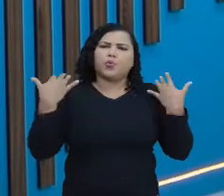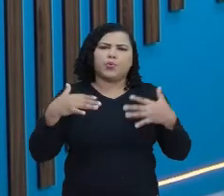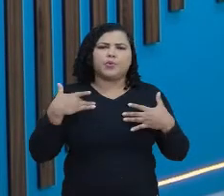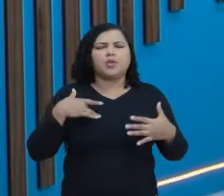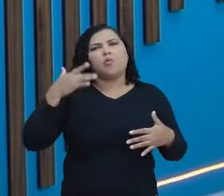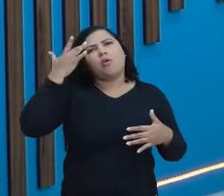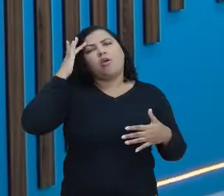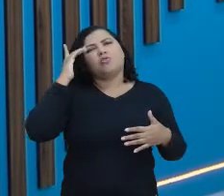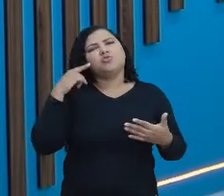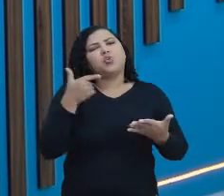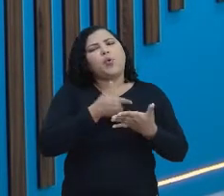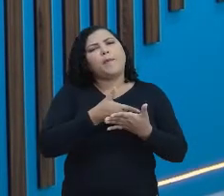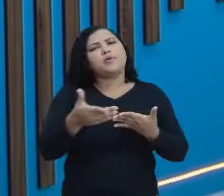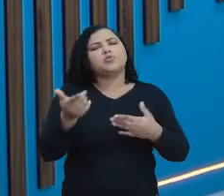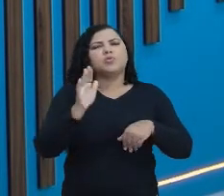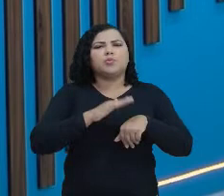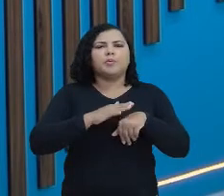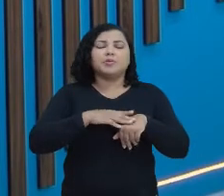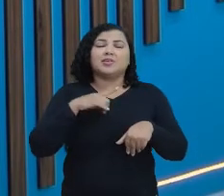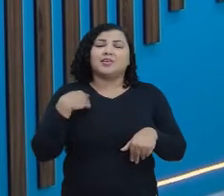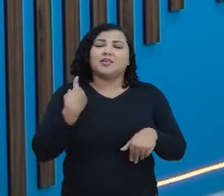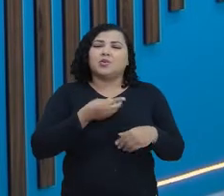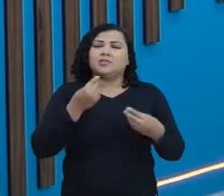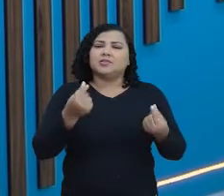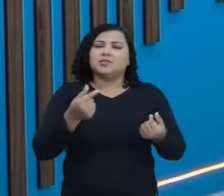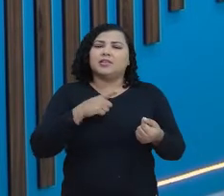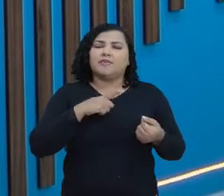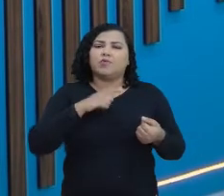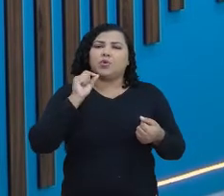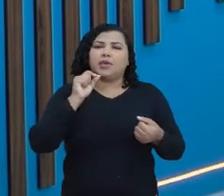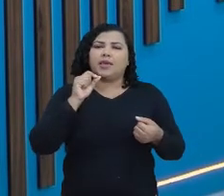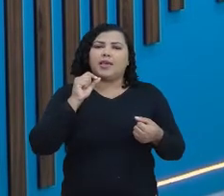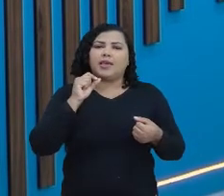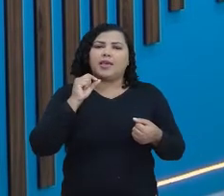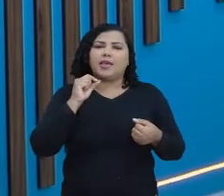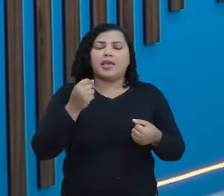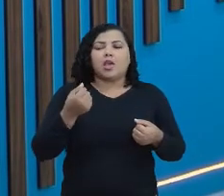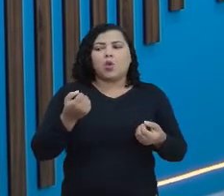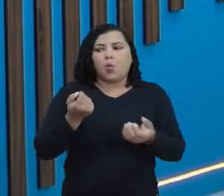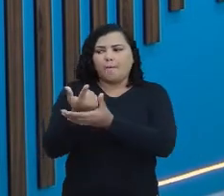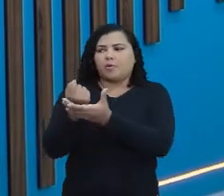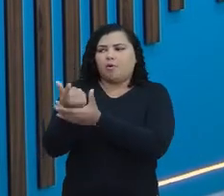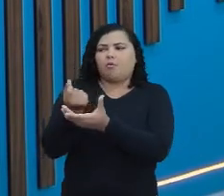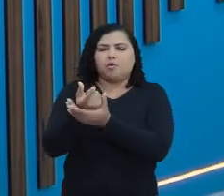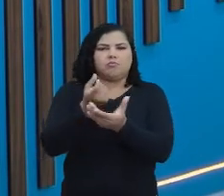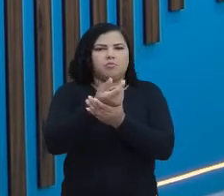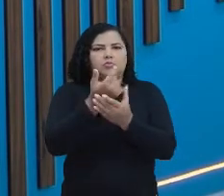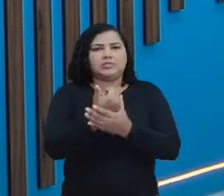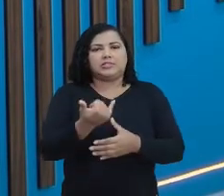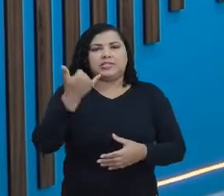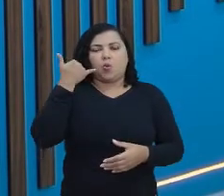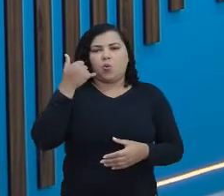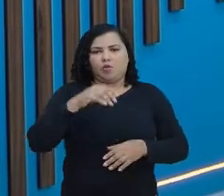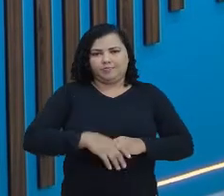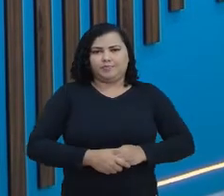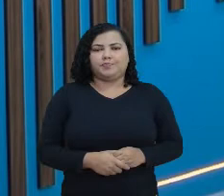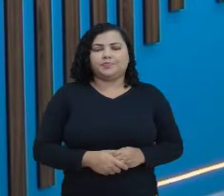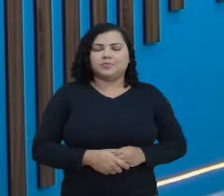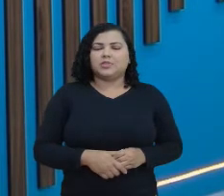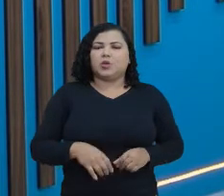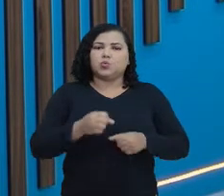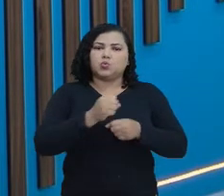que ele surgiu numa época em que a gente teve uma explosão de consumo dos smartphones. Para vocês terem noção, em